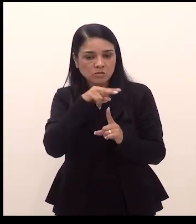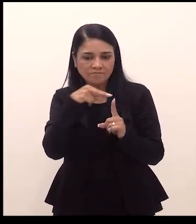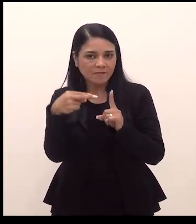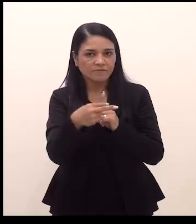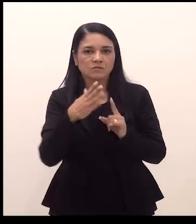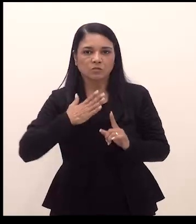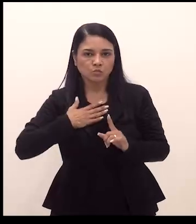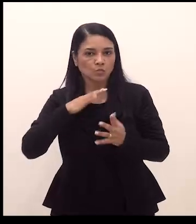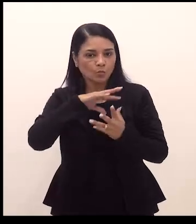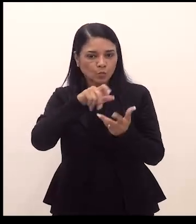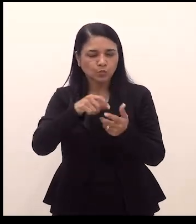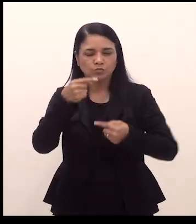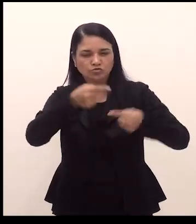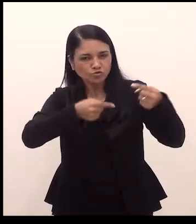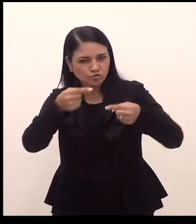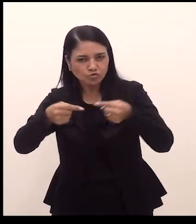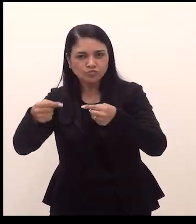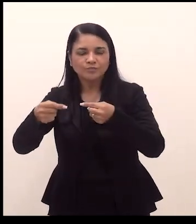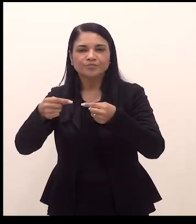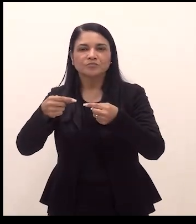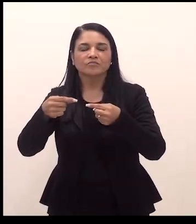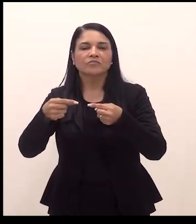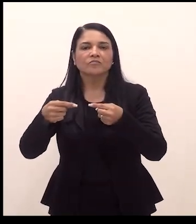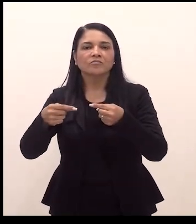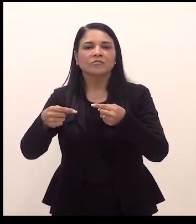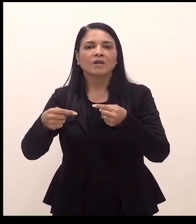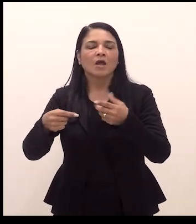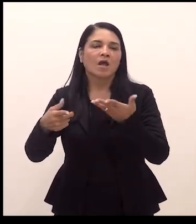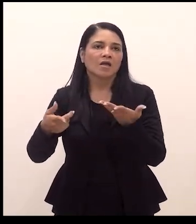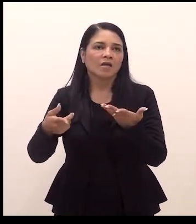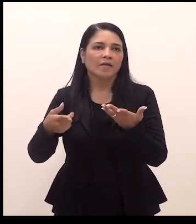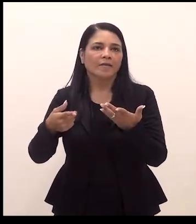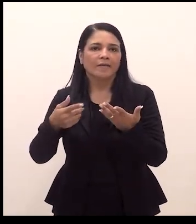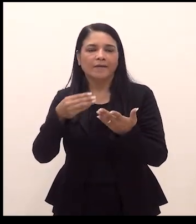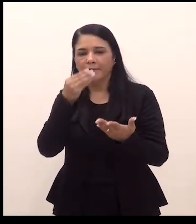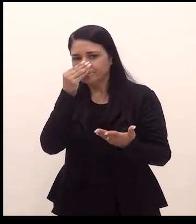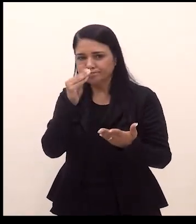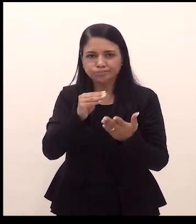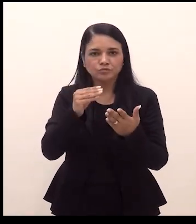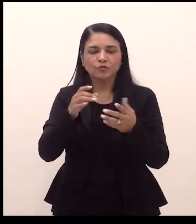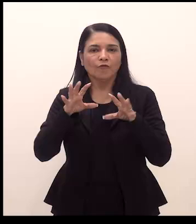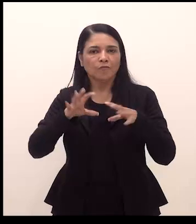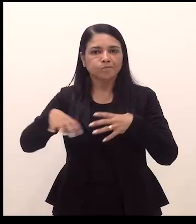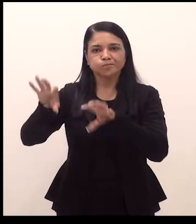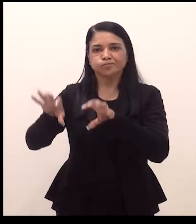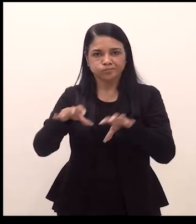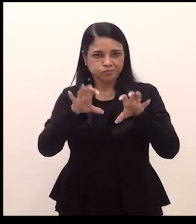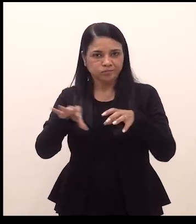gente conseguiu levantar debates muito importantes, como, por exemplo, a criminalização do funk,